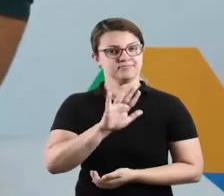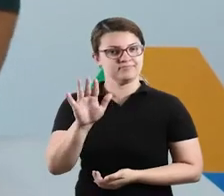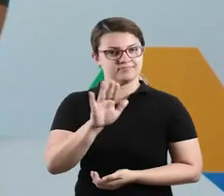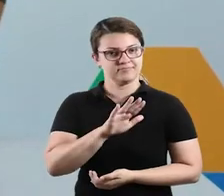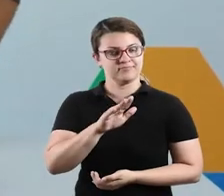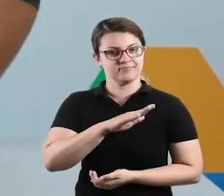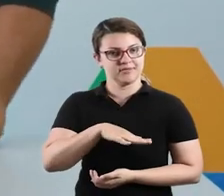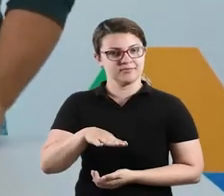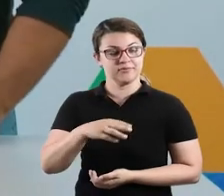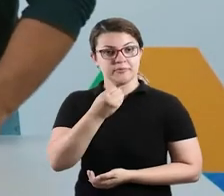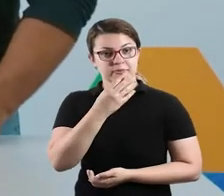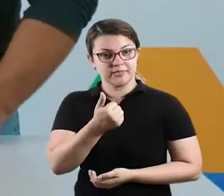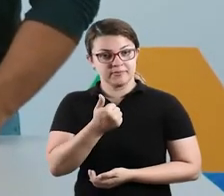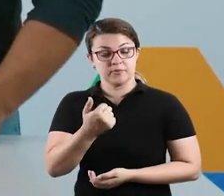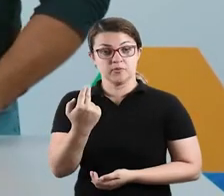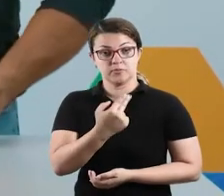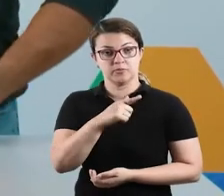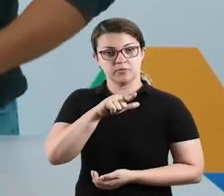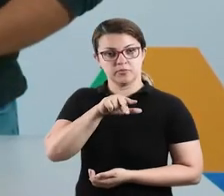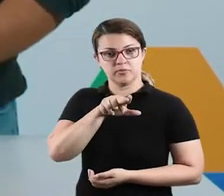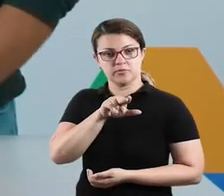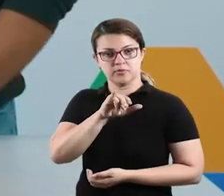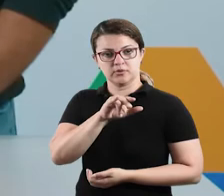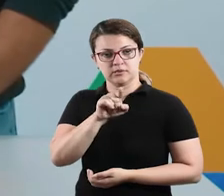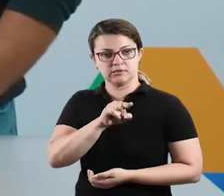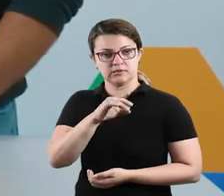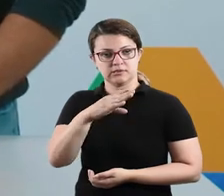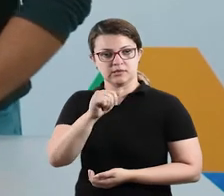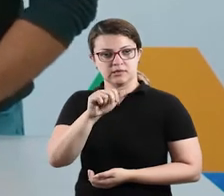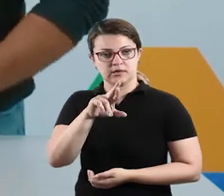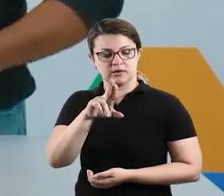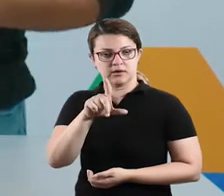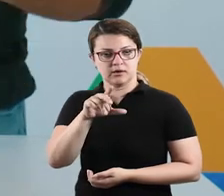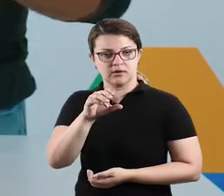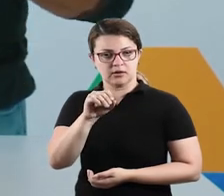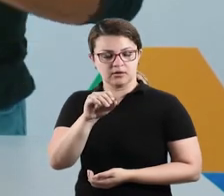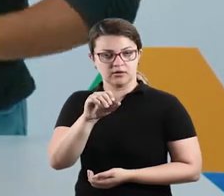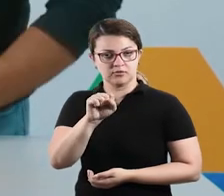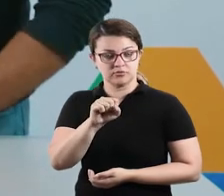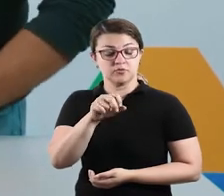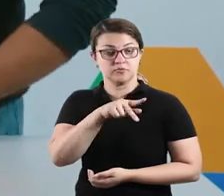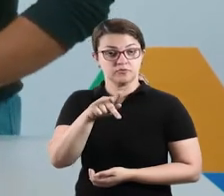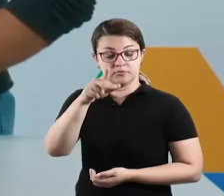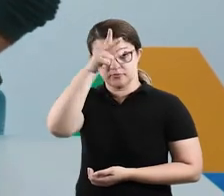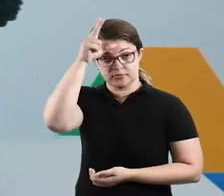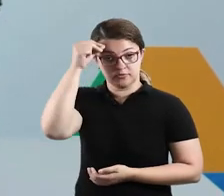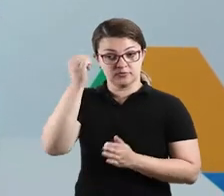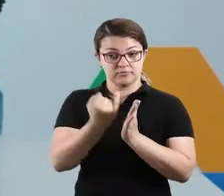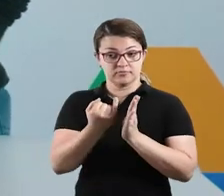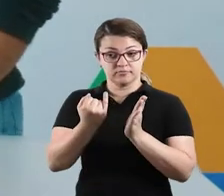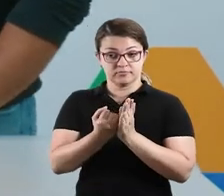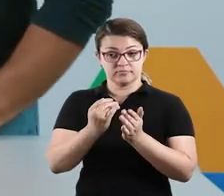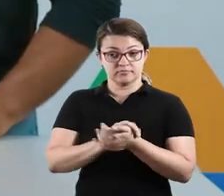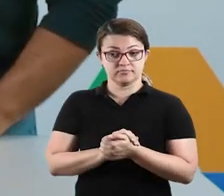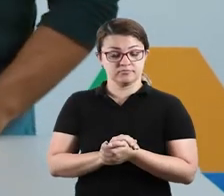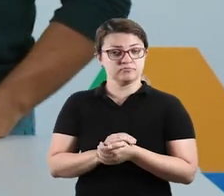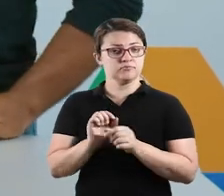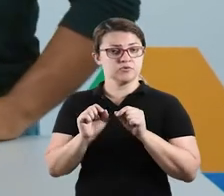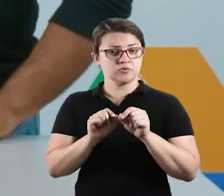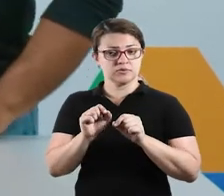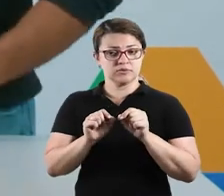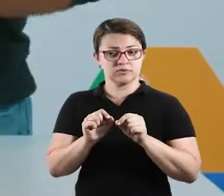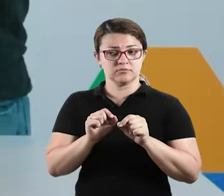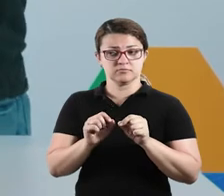Olá, alunos, tudo bem? Eu sou o professor Luiz Carlos, da Rede Municipal de Ensino de Itapevi. Hoje, para a turma de Educação para Jovens e